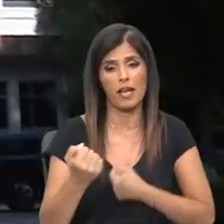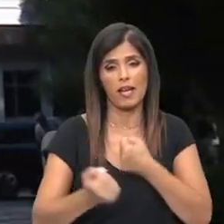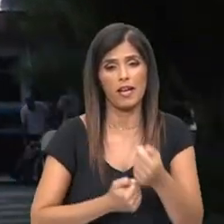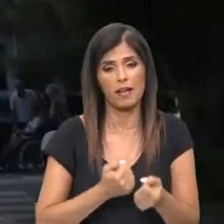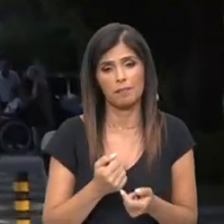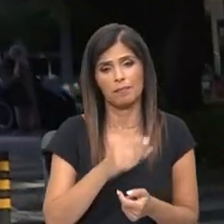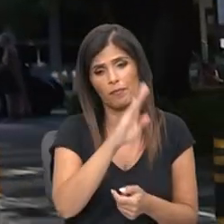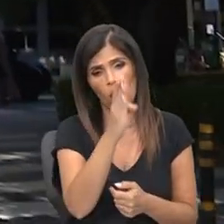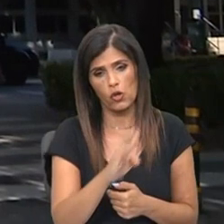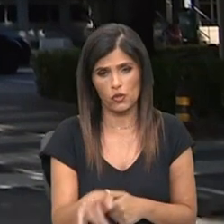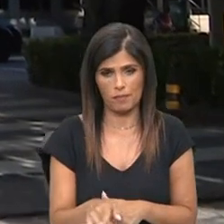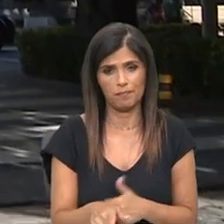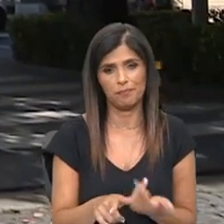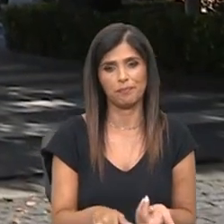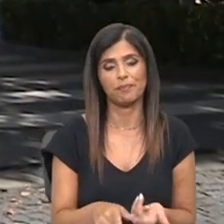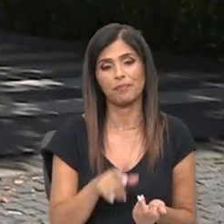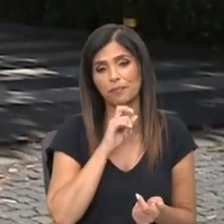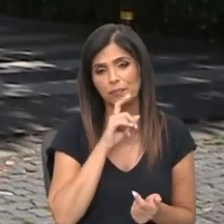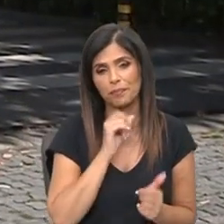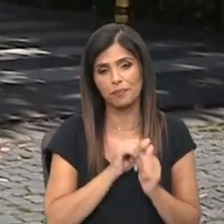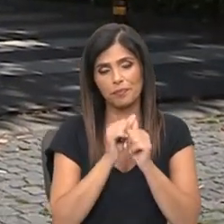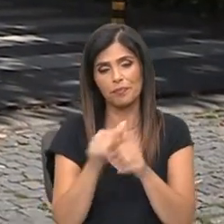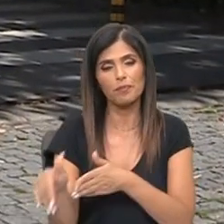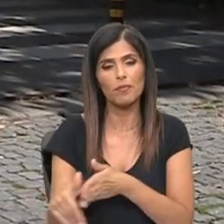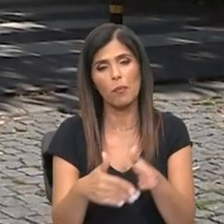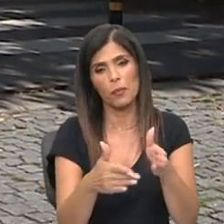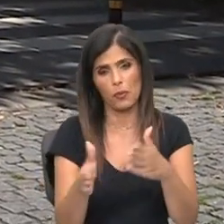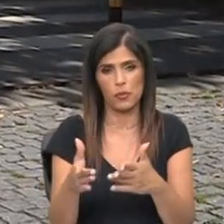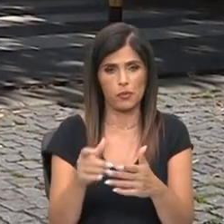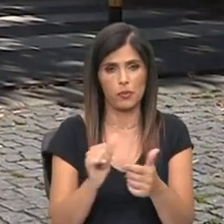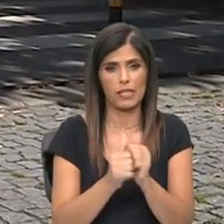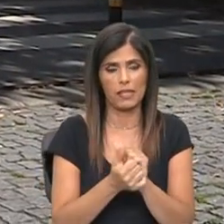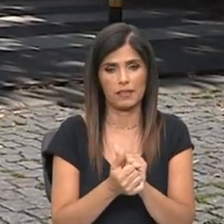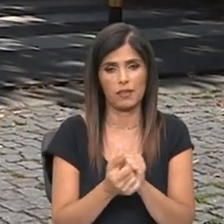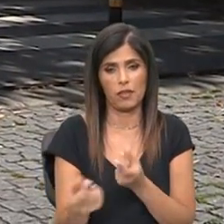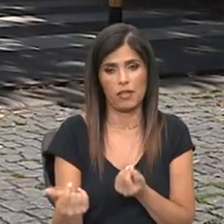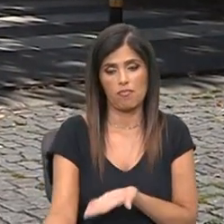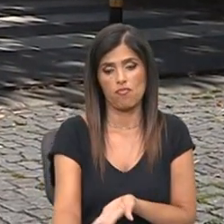Coast, onde é também possível acompanhar o percurso do atleta. Os